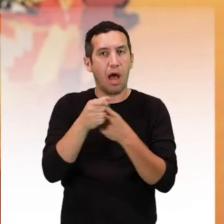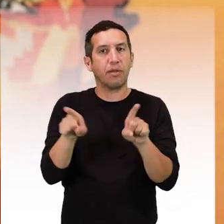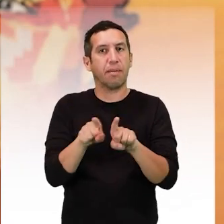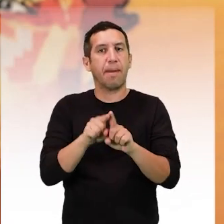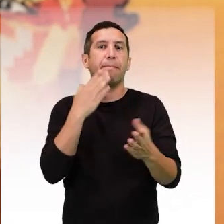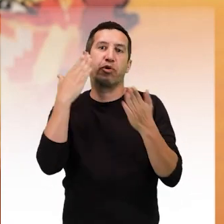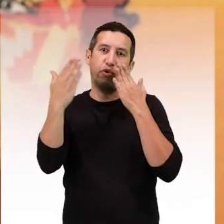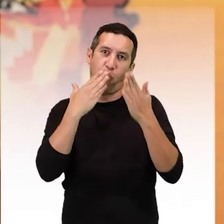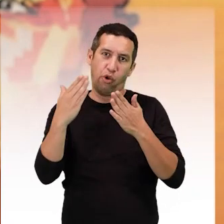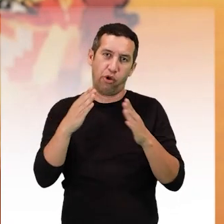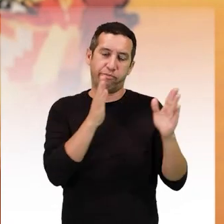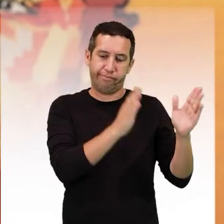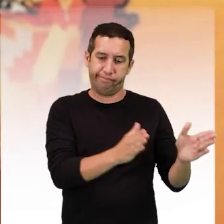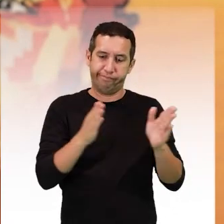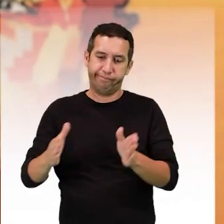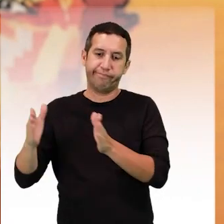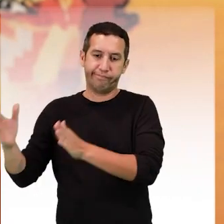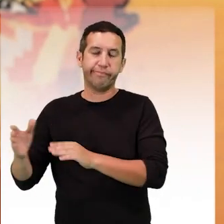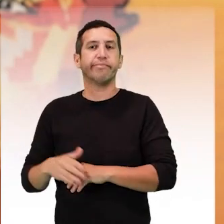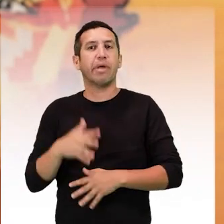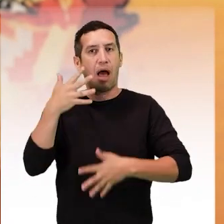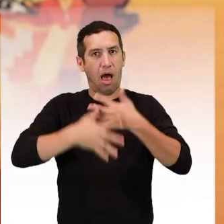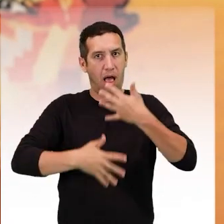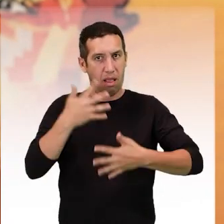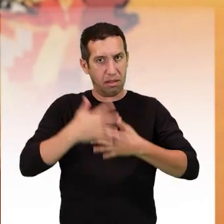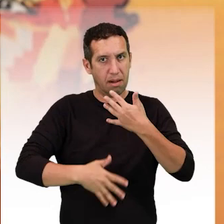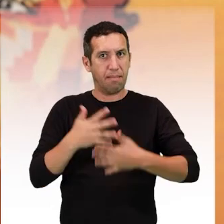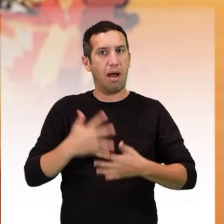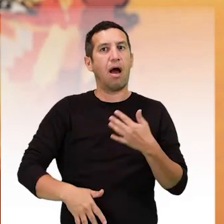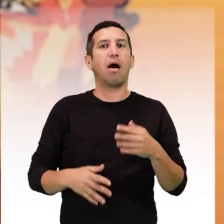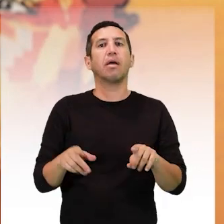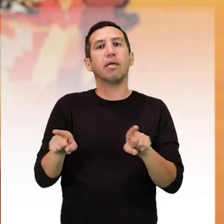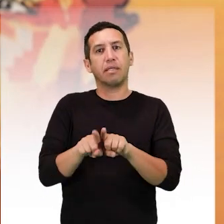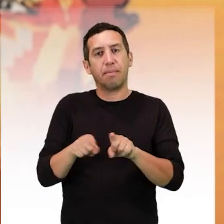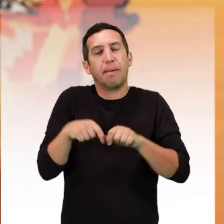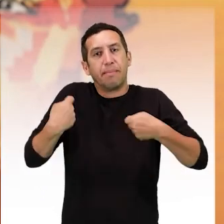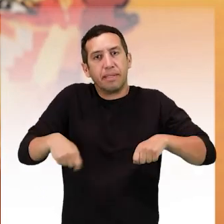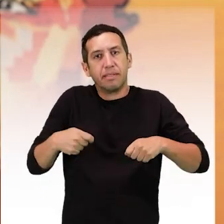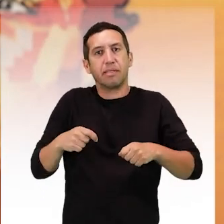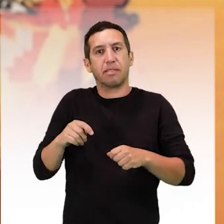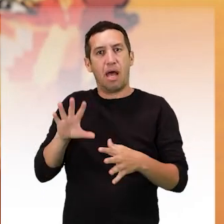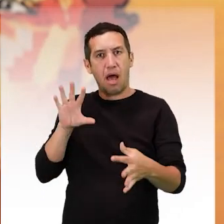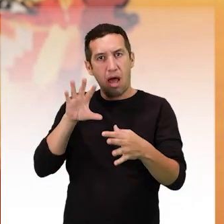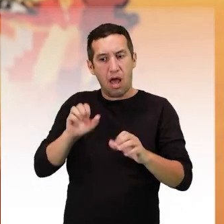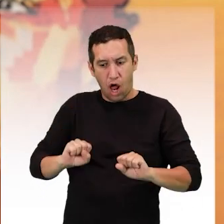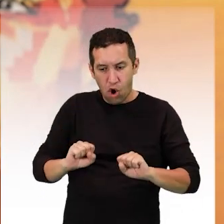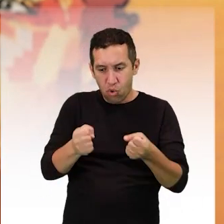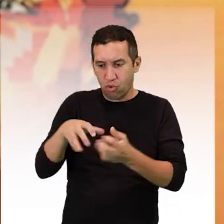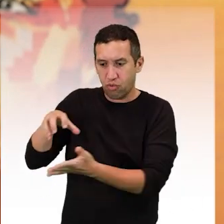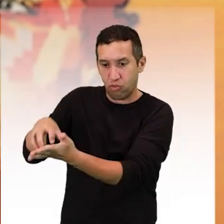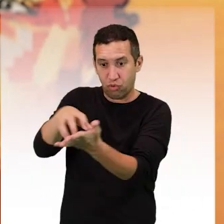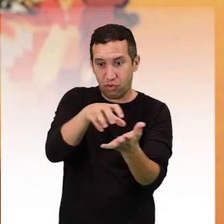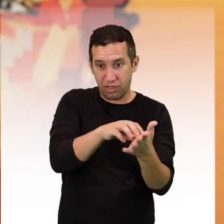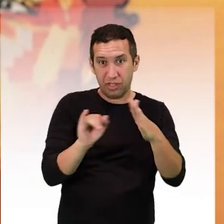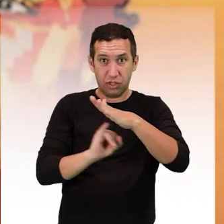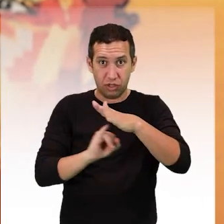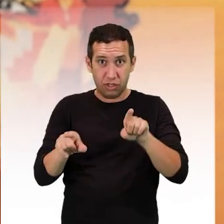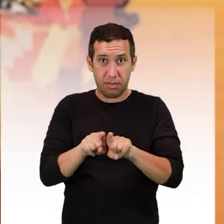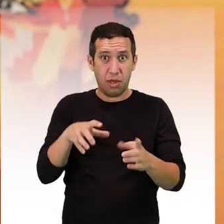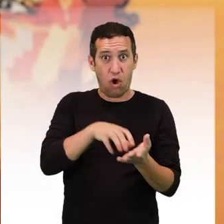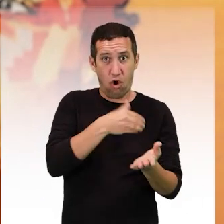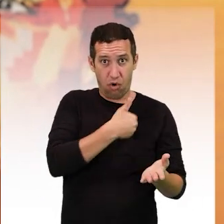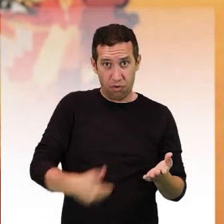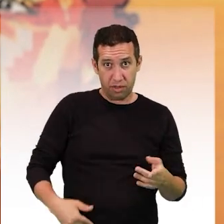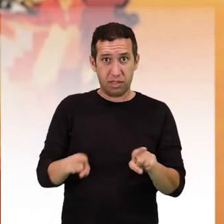psicológicos e que demanda a atuação coordenada de diversas instituições do poder público, da sociedade civil, de